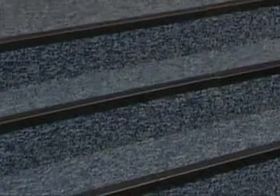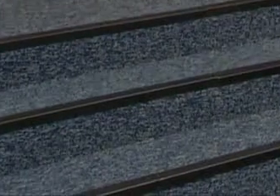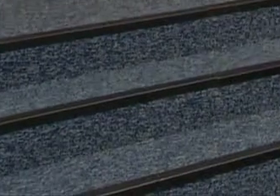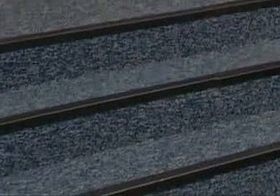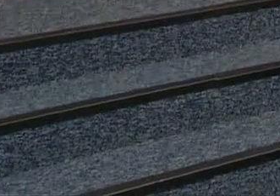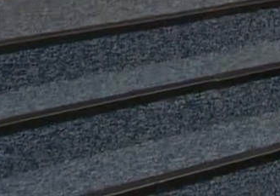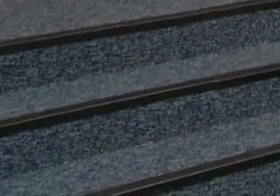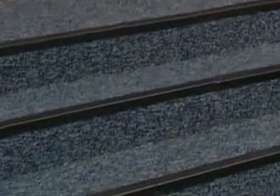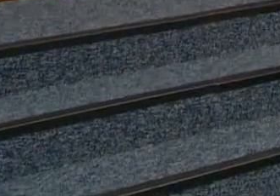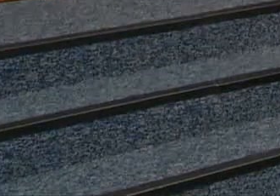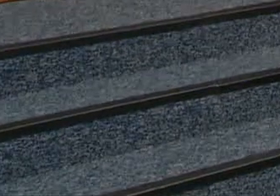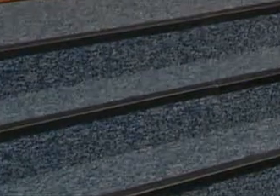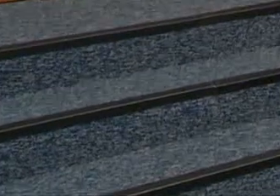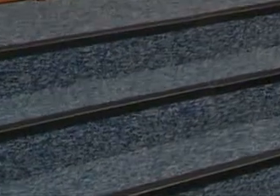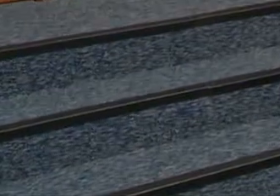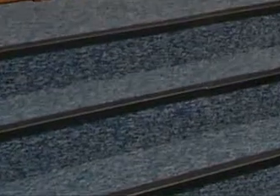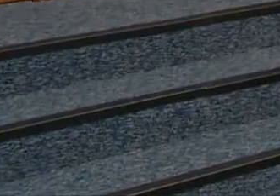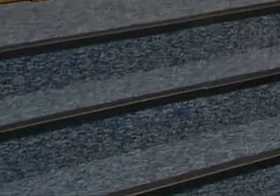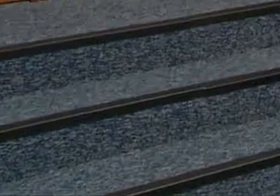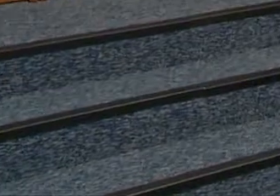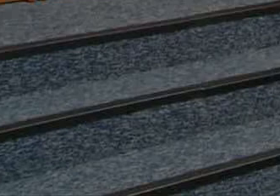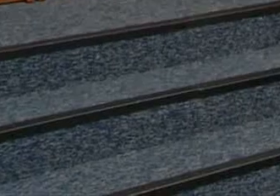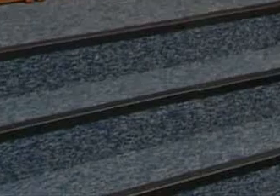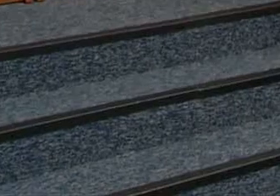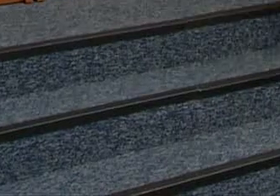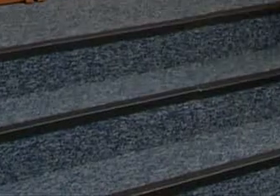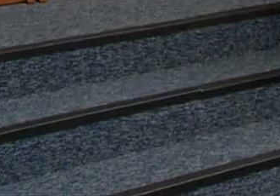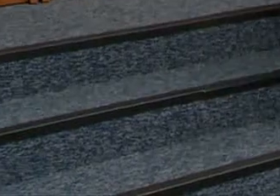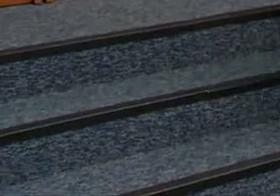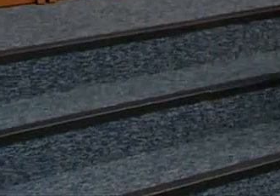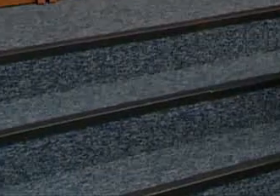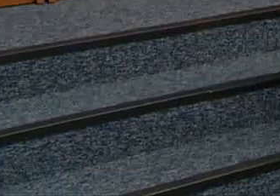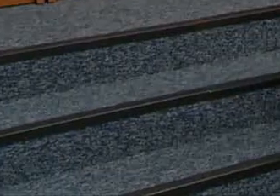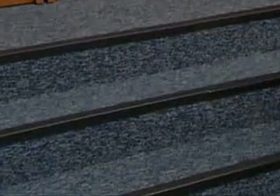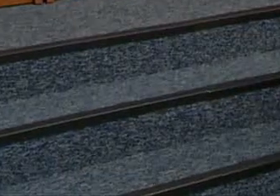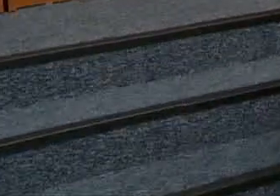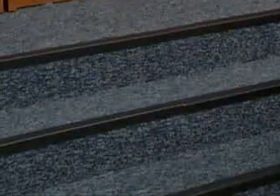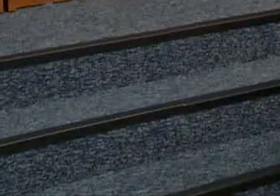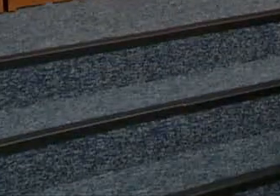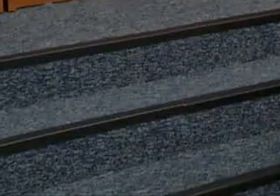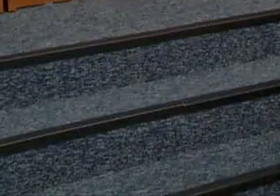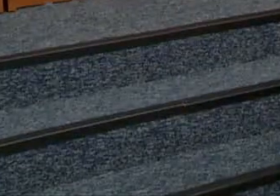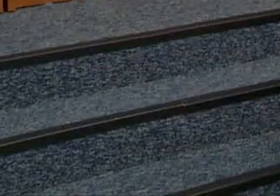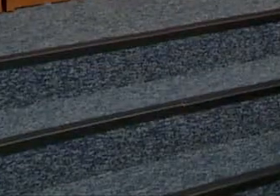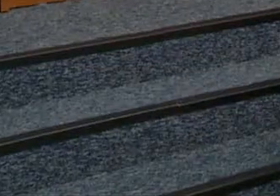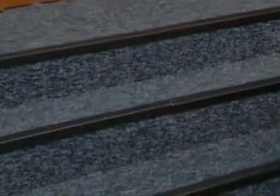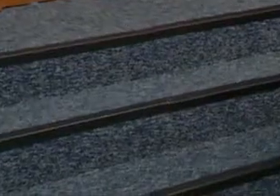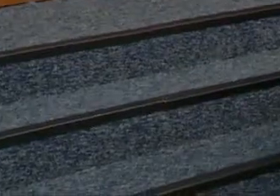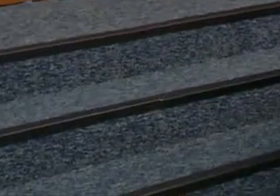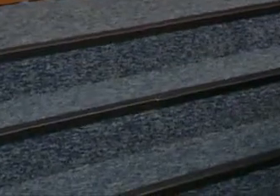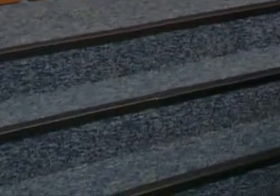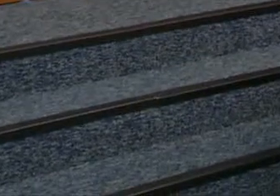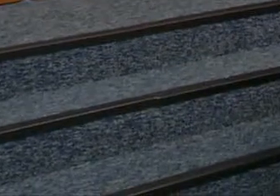Aqui. Os vereadores podem descer, e isso é perfeito.